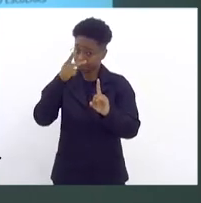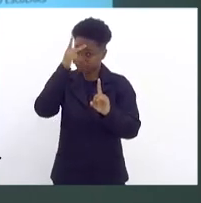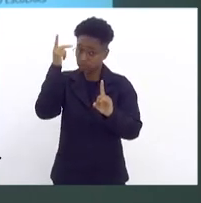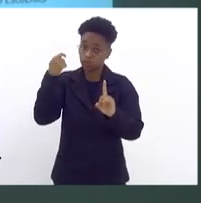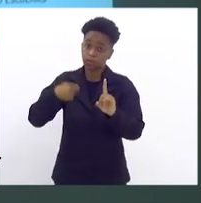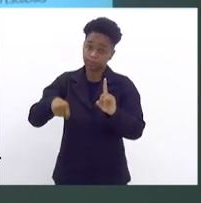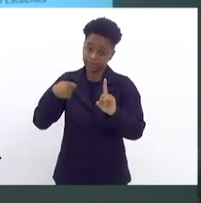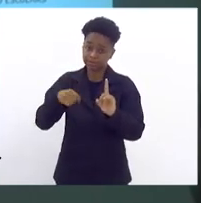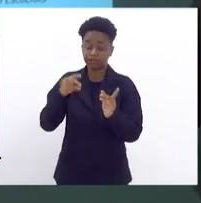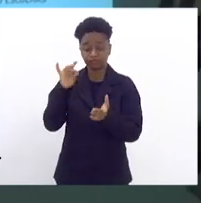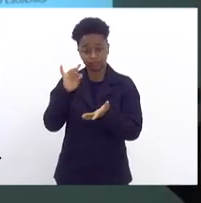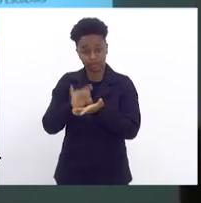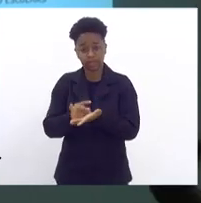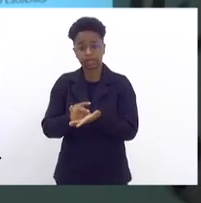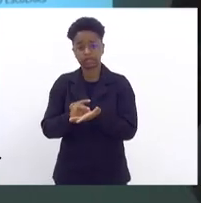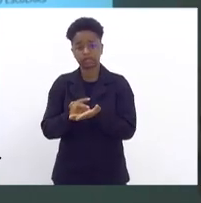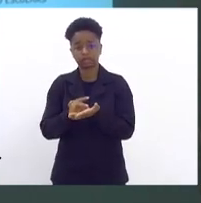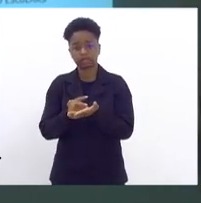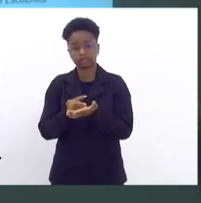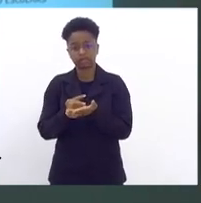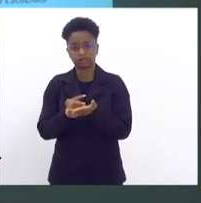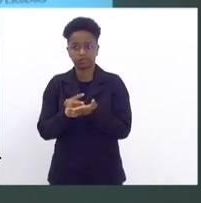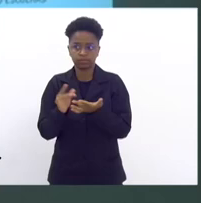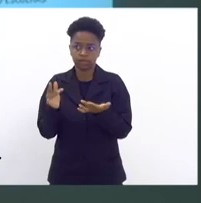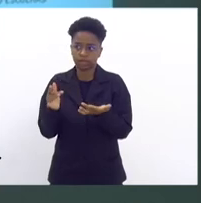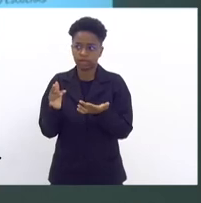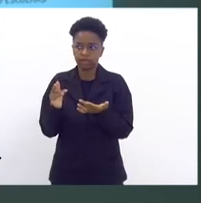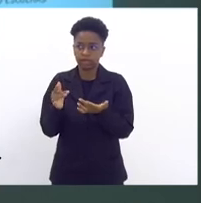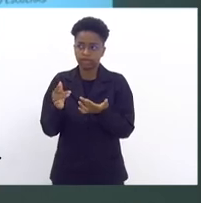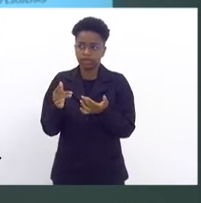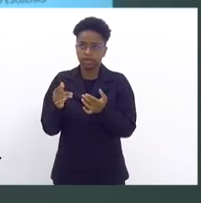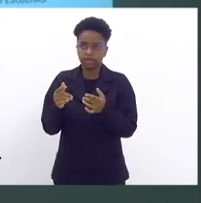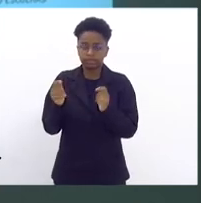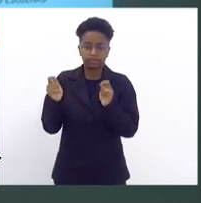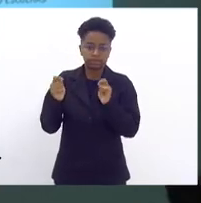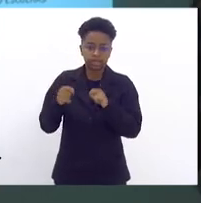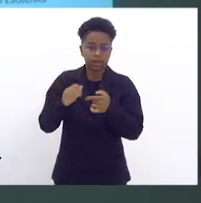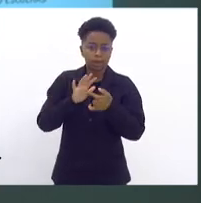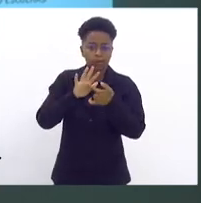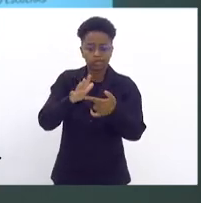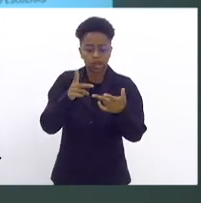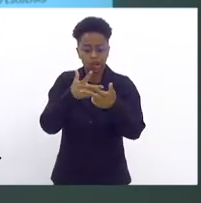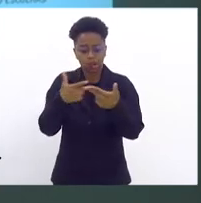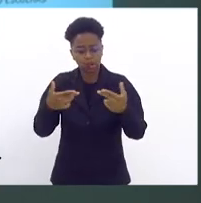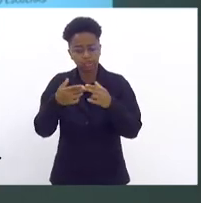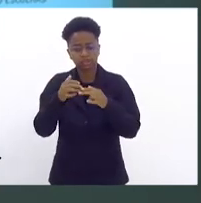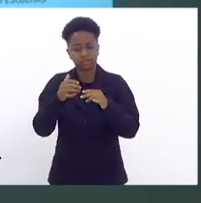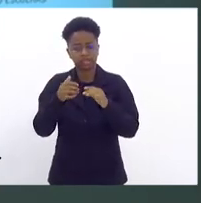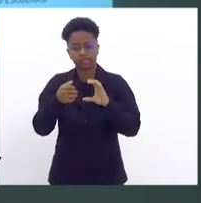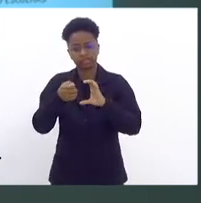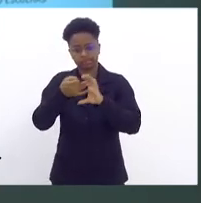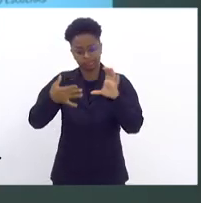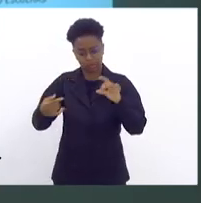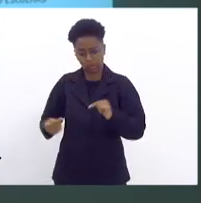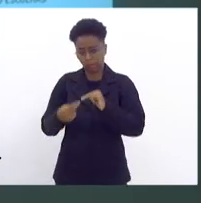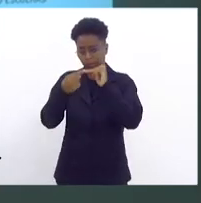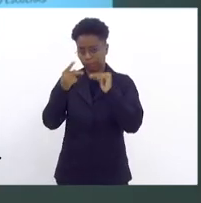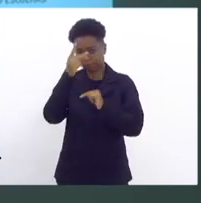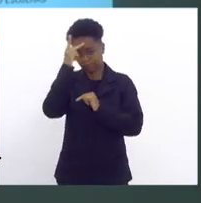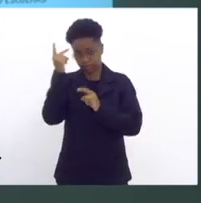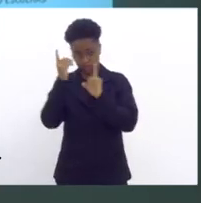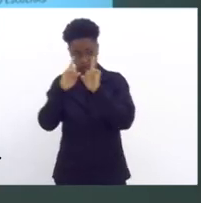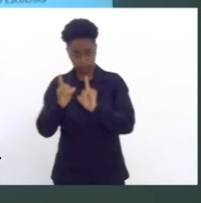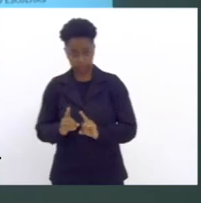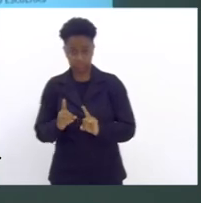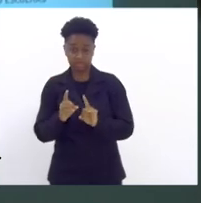caracterizar alguma Algo que faça ela ter uma condição de pessoa com deficiência do contrário ela vai aguardar como os demais